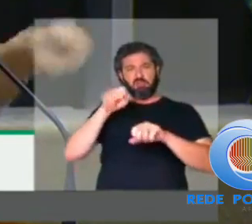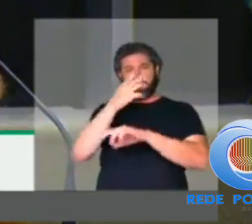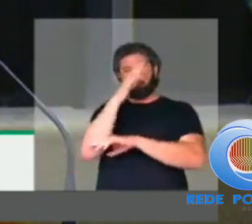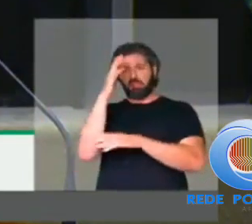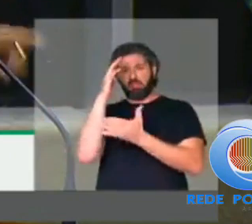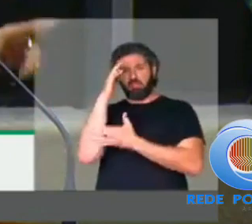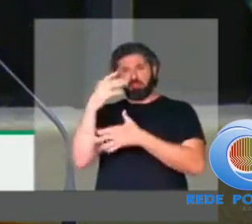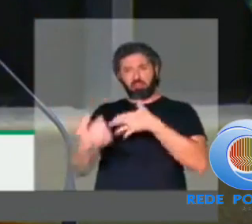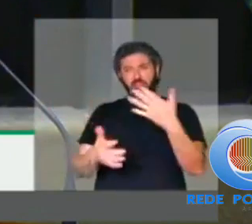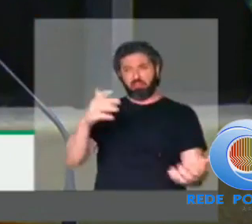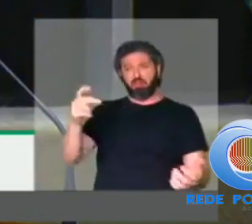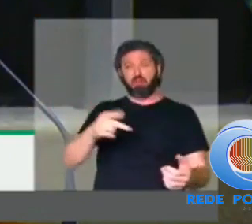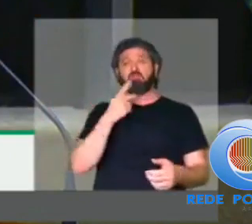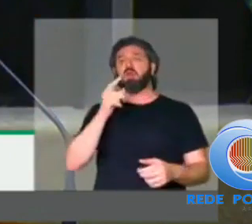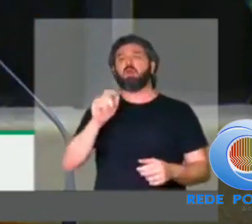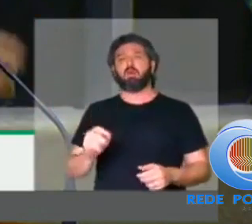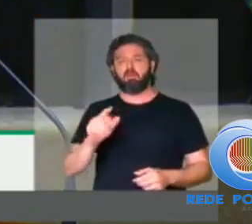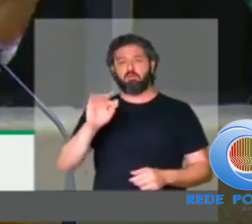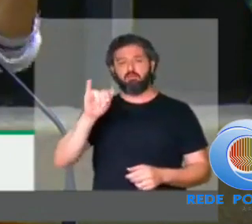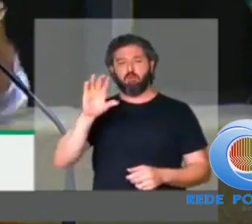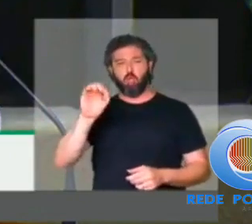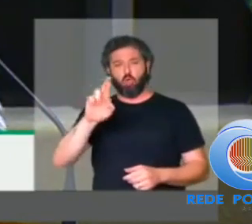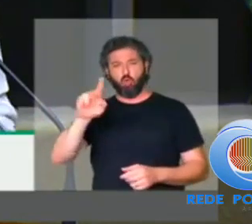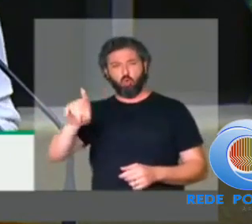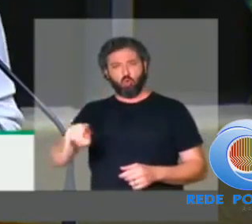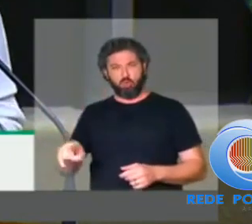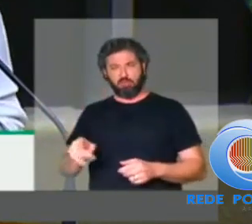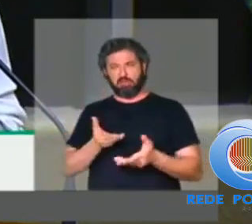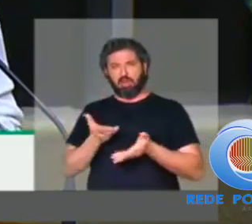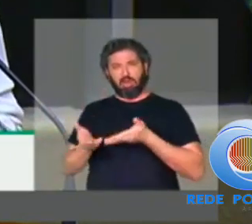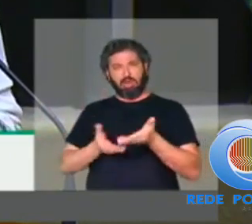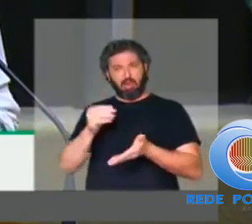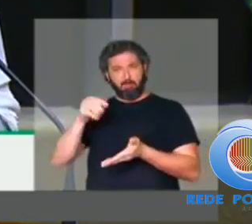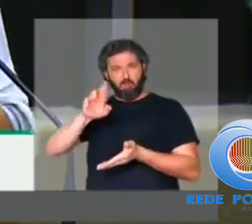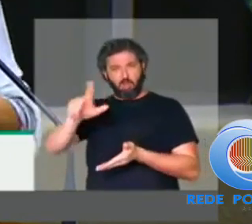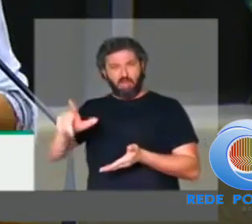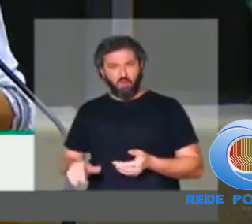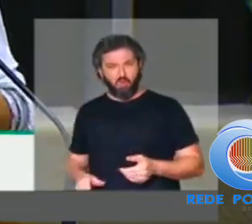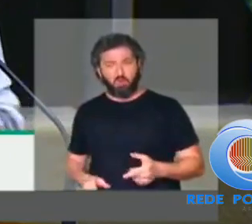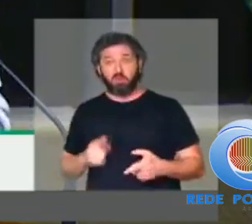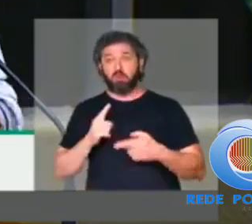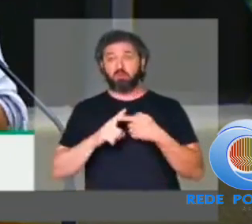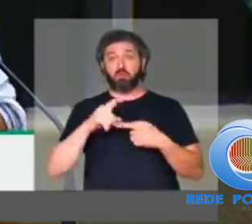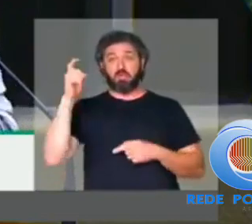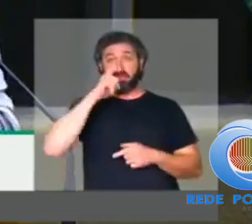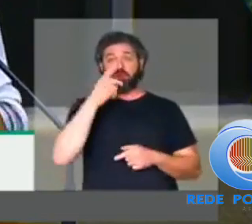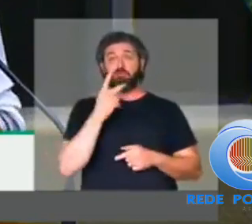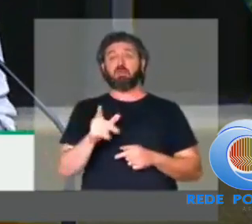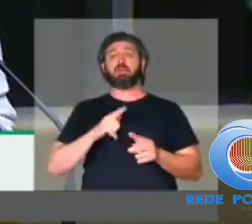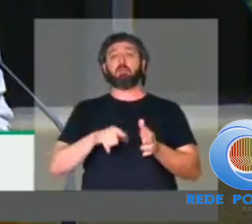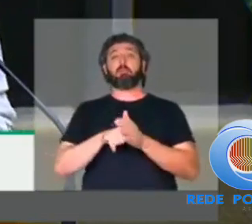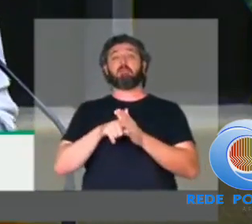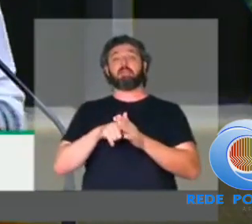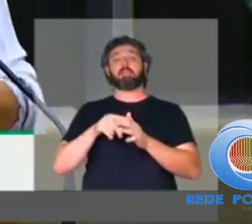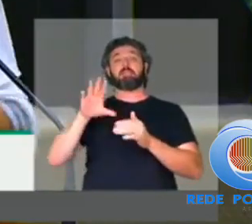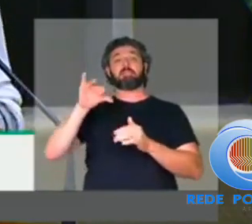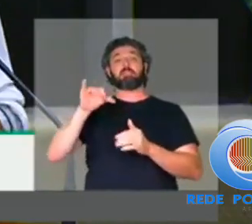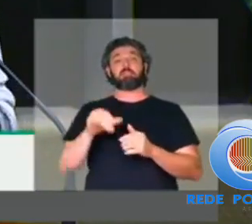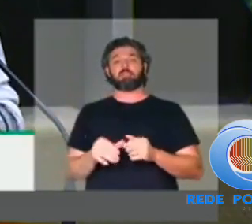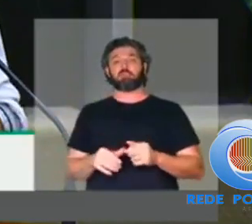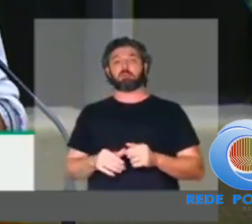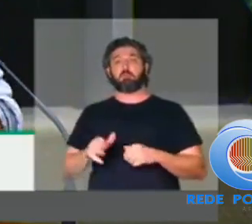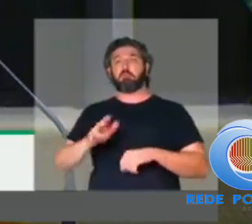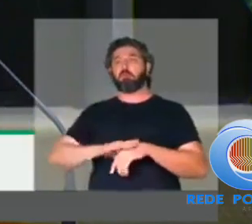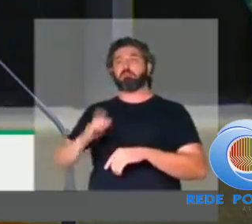Ele faz com que a Fiocruz seja assediada moralmente quando desmente pesquisas científicas